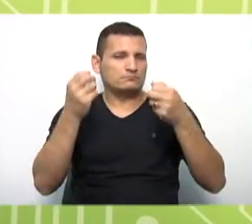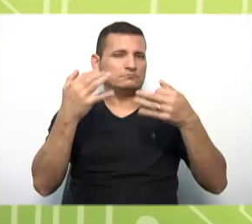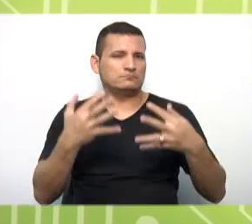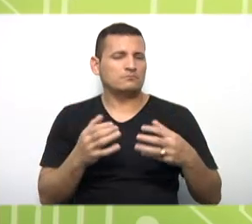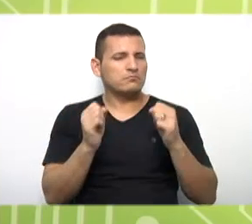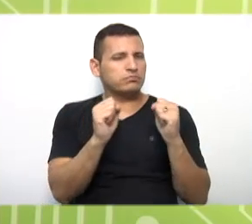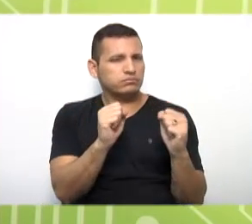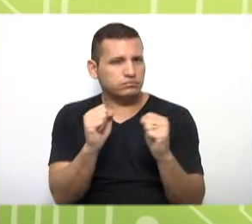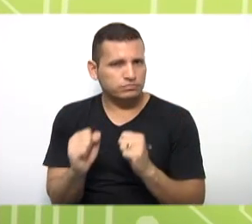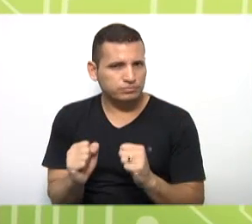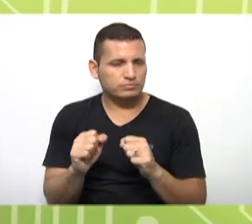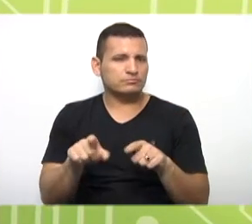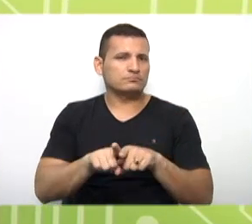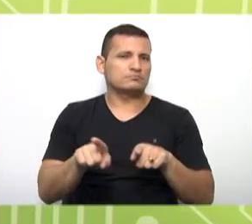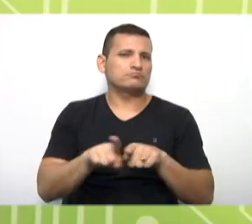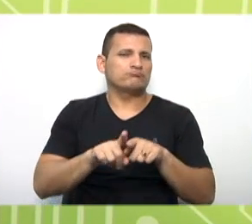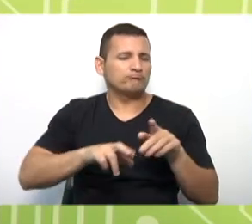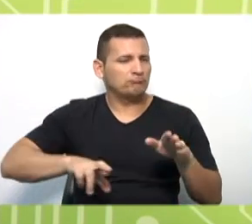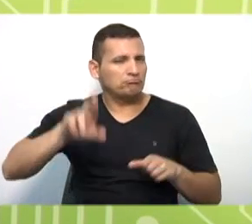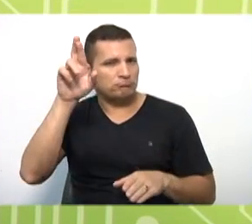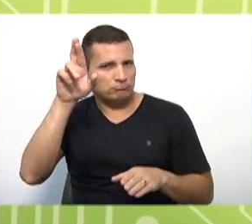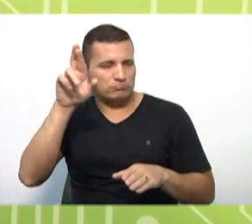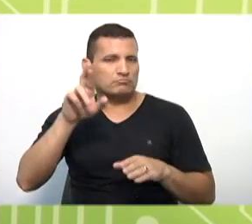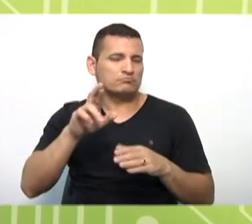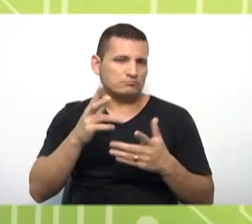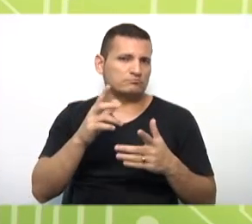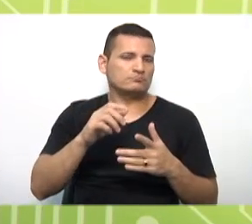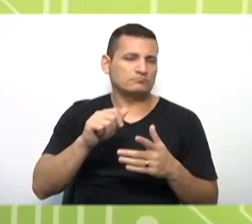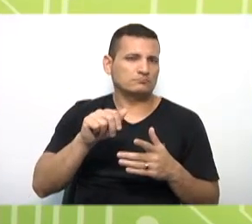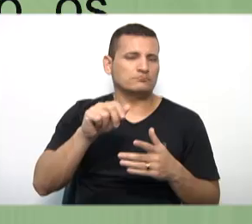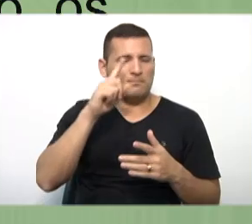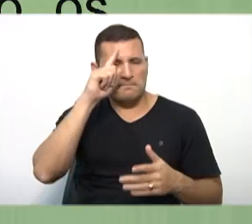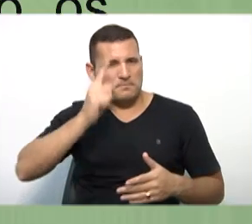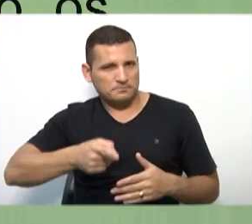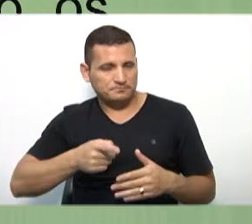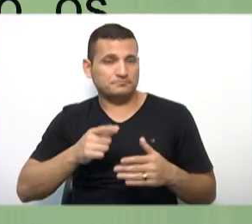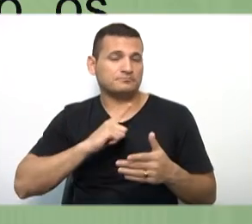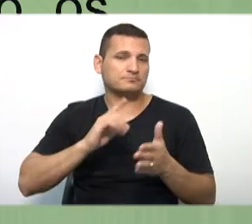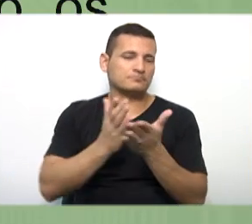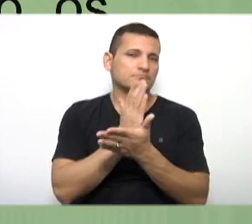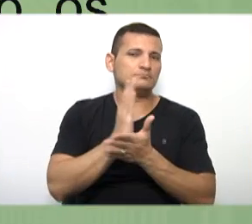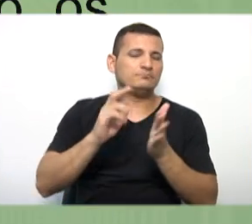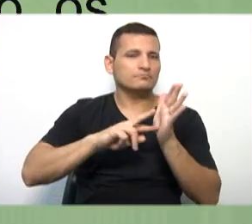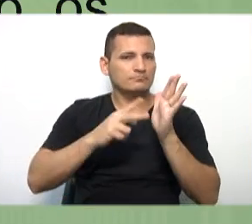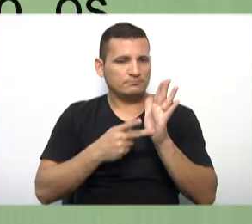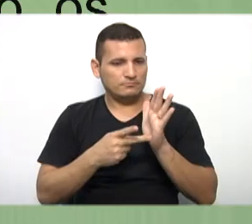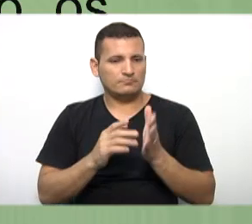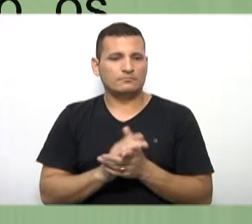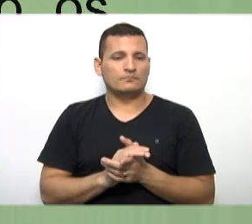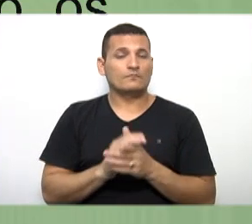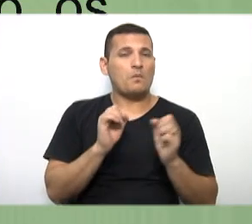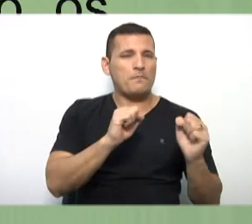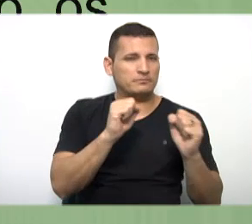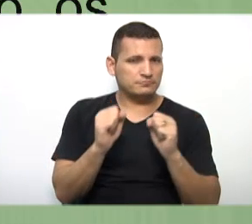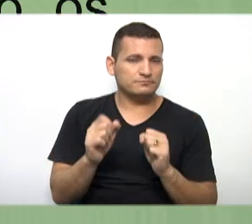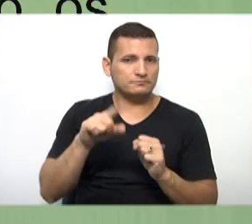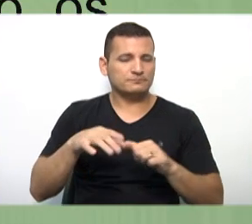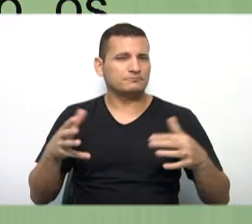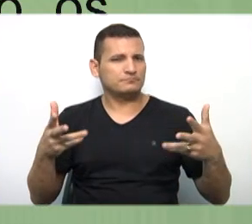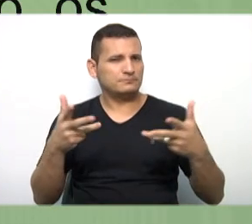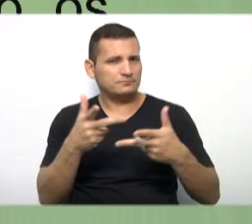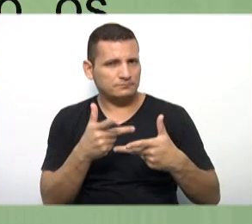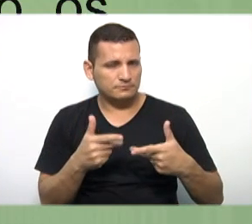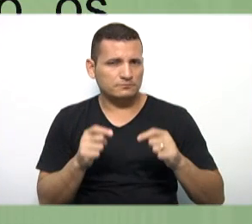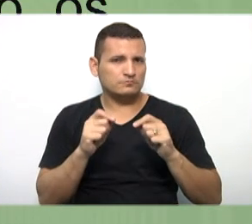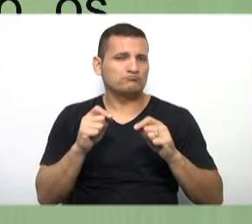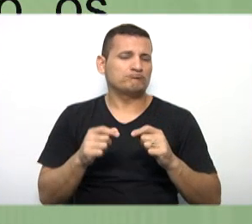autoridade, diferenciar poder e autoridade. Nós trouxemos aí algumas definições. Poder é a habilidade de forçar